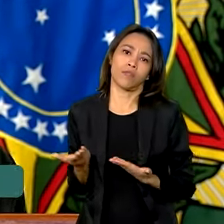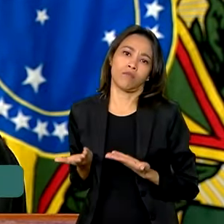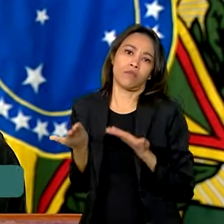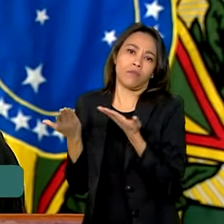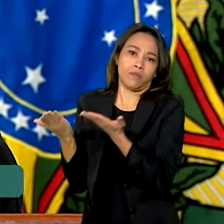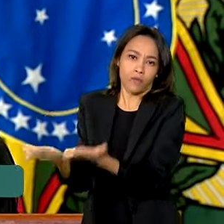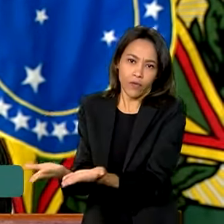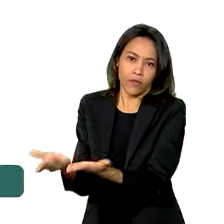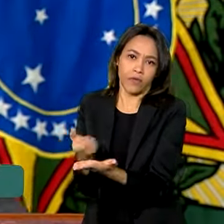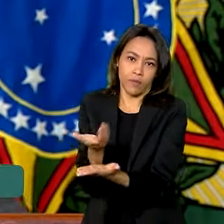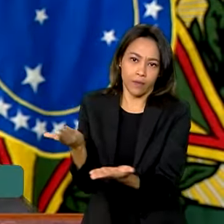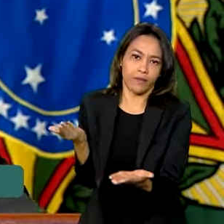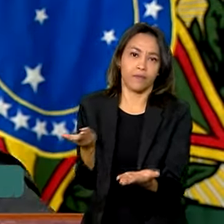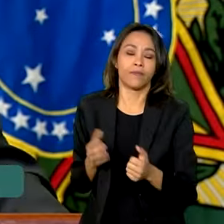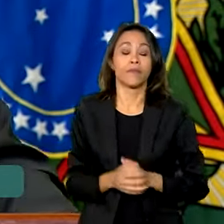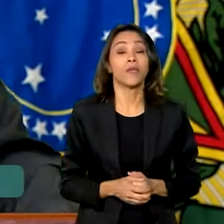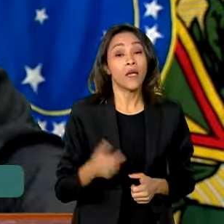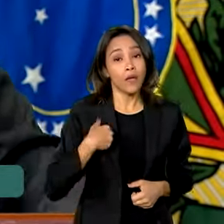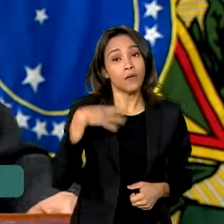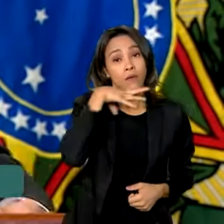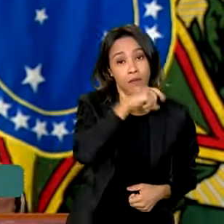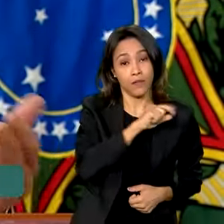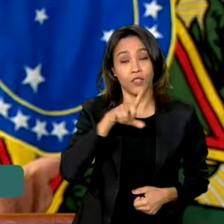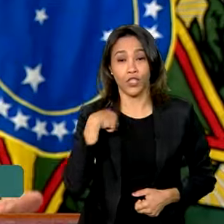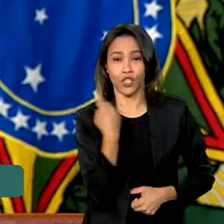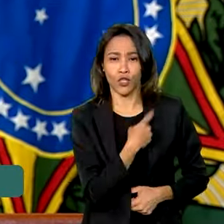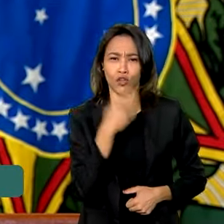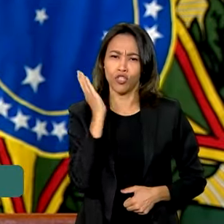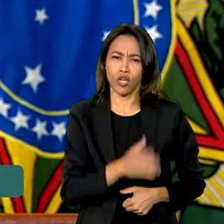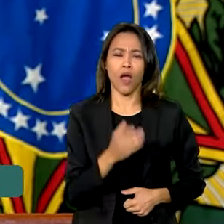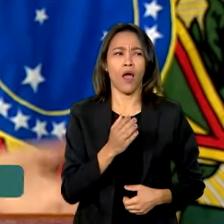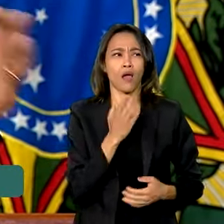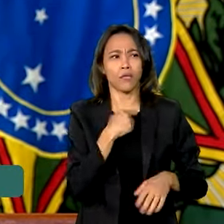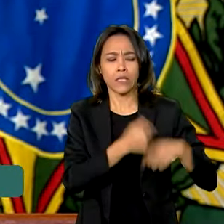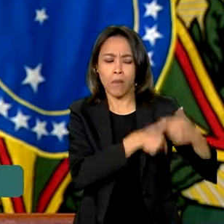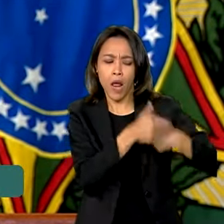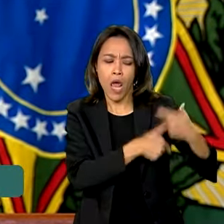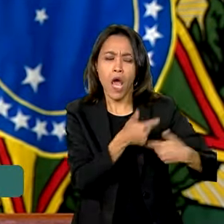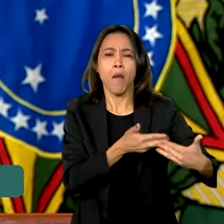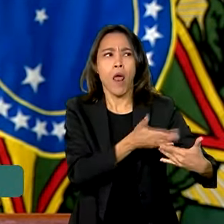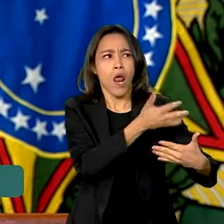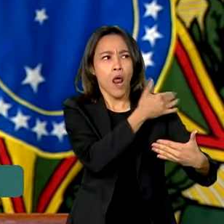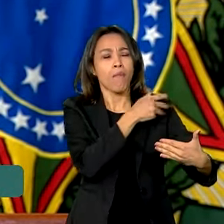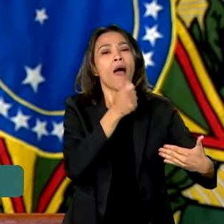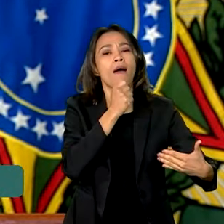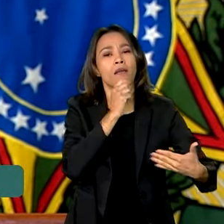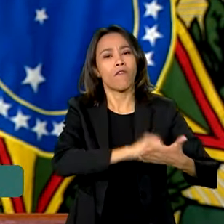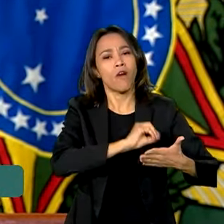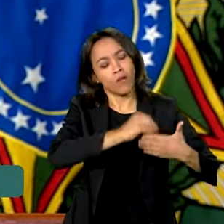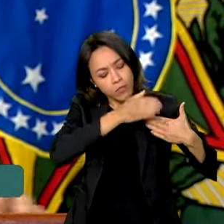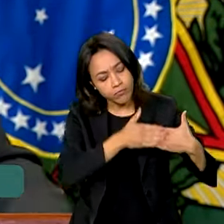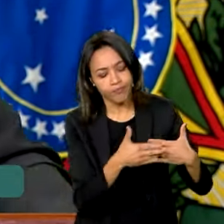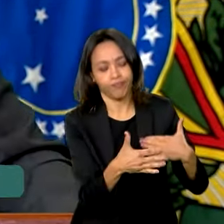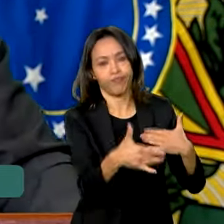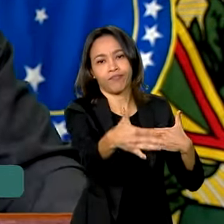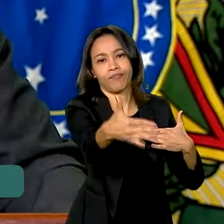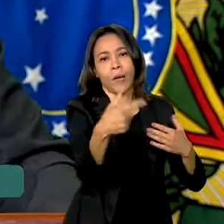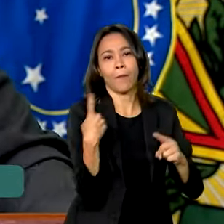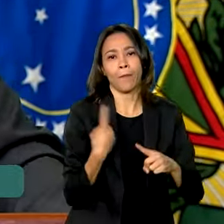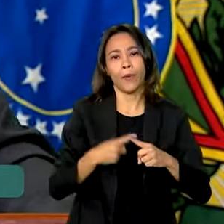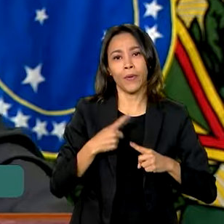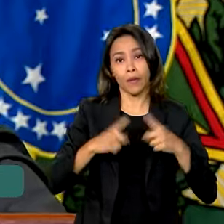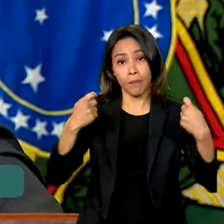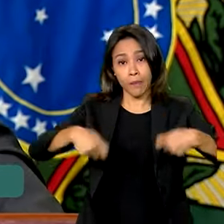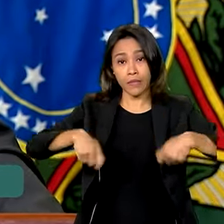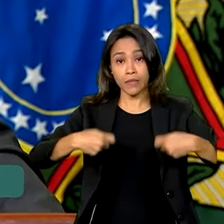aconteça no país. Eu acho que nós já fizemos bastante, mas ainda temos muito por fazer, porque é preciso que